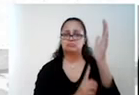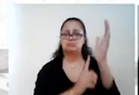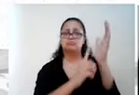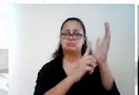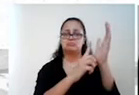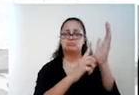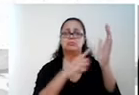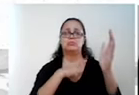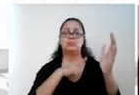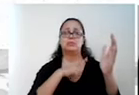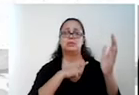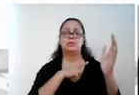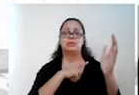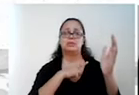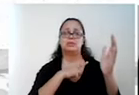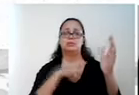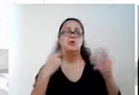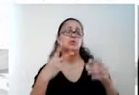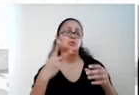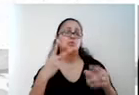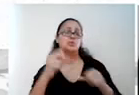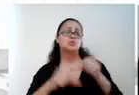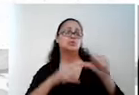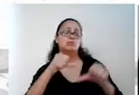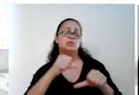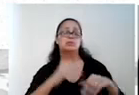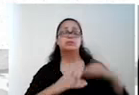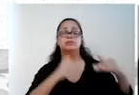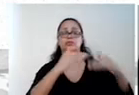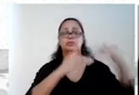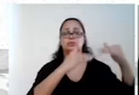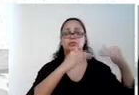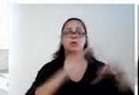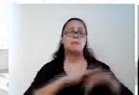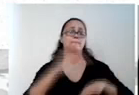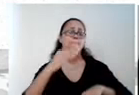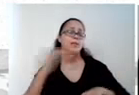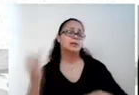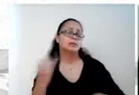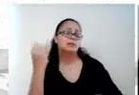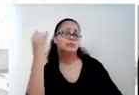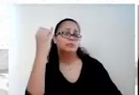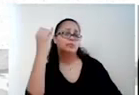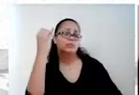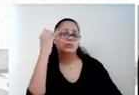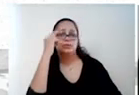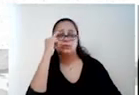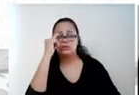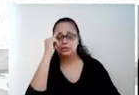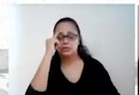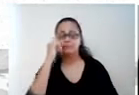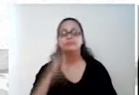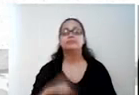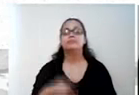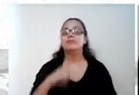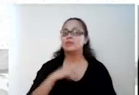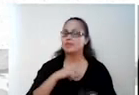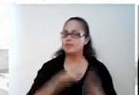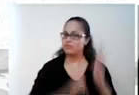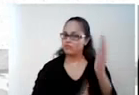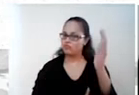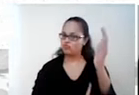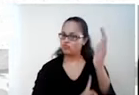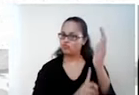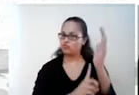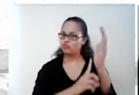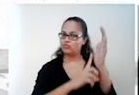2, qual a mudança evolutiva mais importante que houve da briófita para pteridófita? Surgimento de vasos condutores, que permitiu